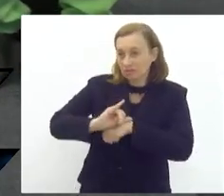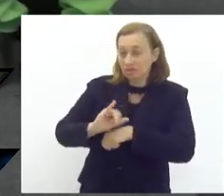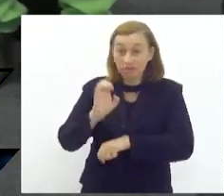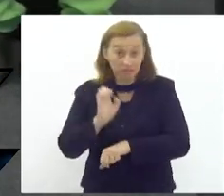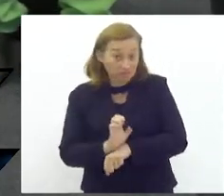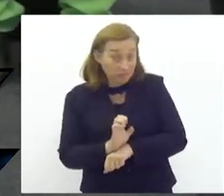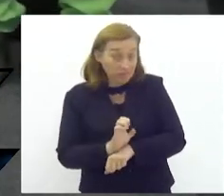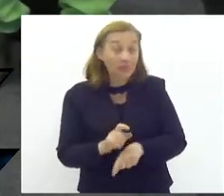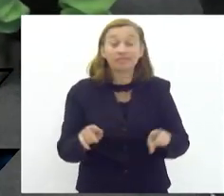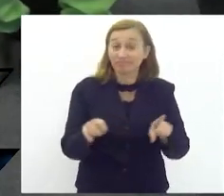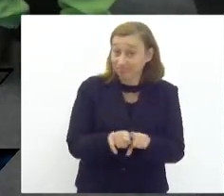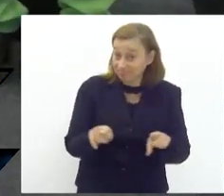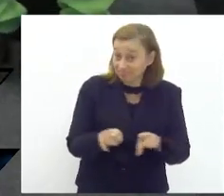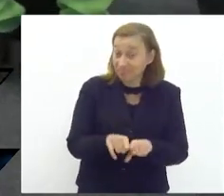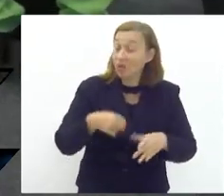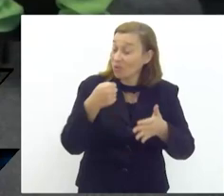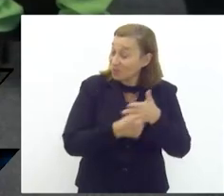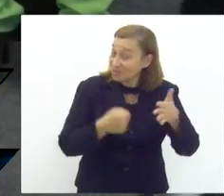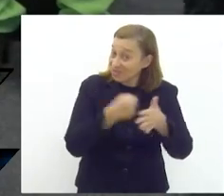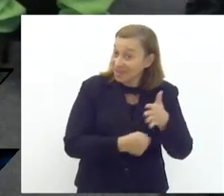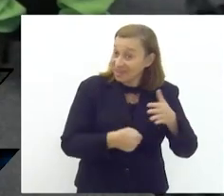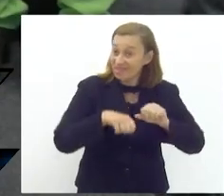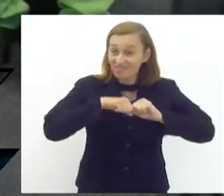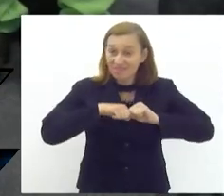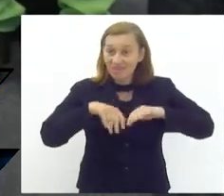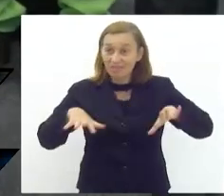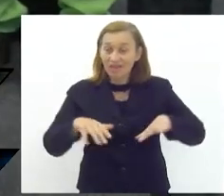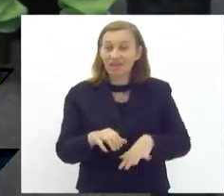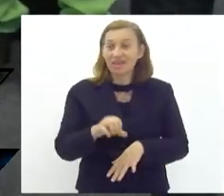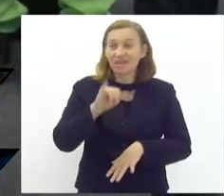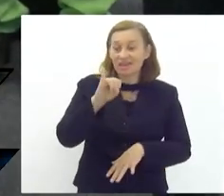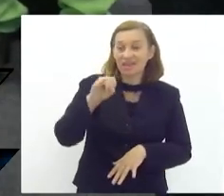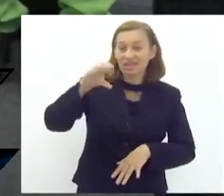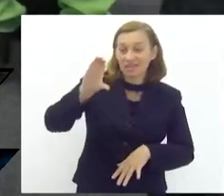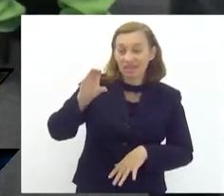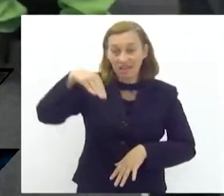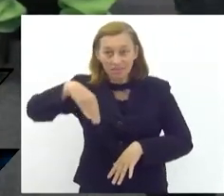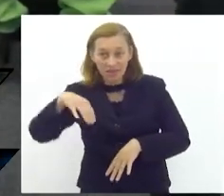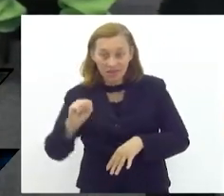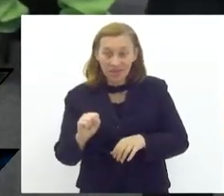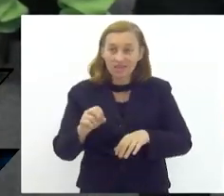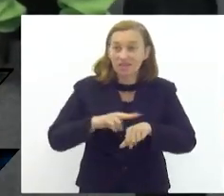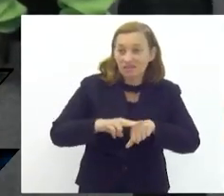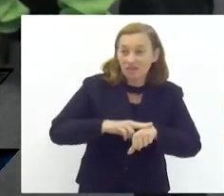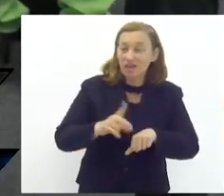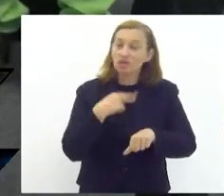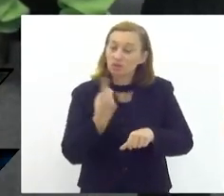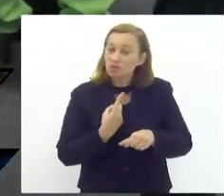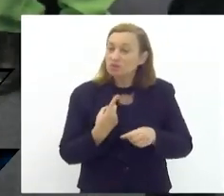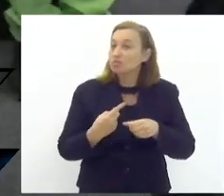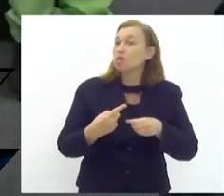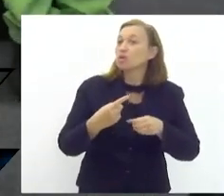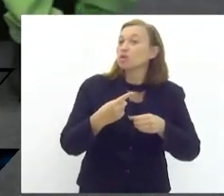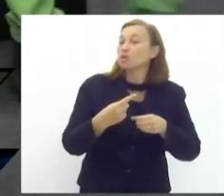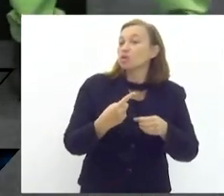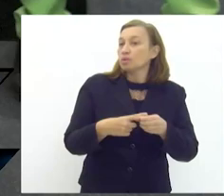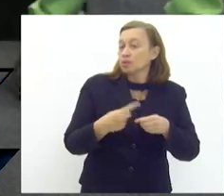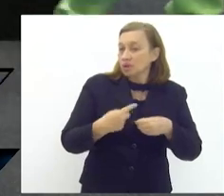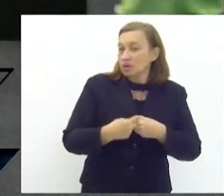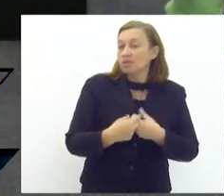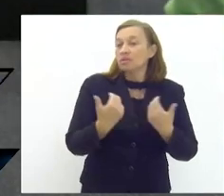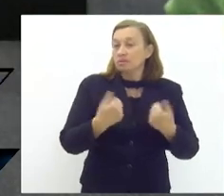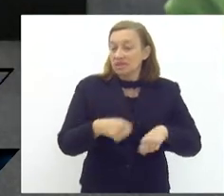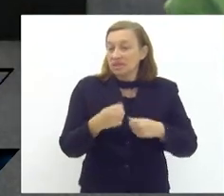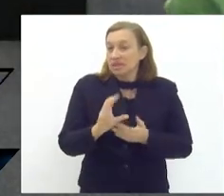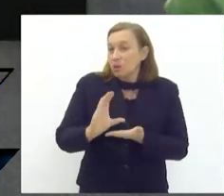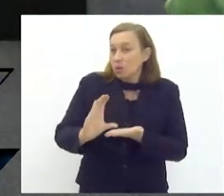Além disso também lutar pela ampliação do ICMS Verde já que o nosso município precisa de recursos por conta da Preservação